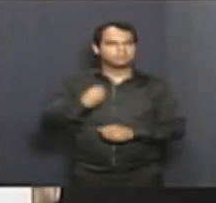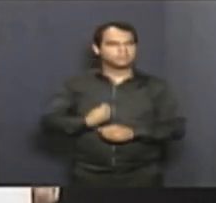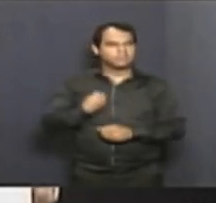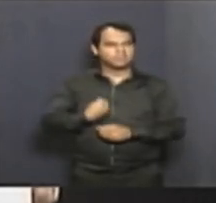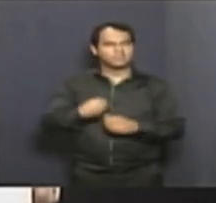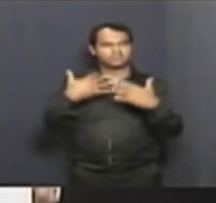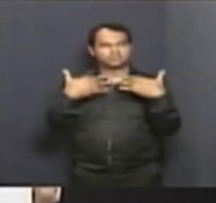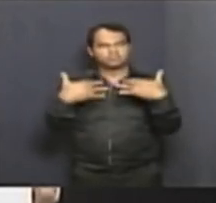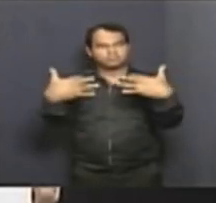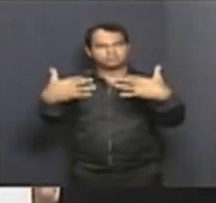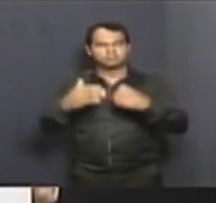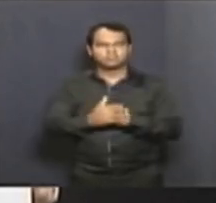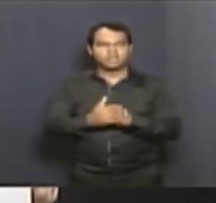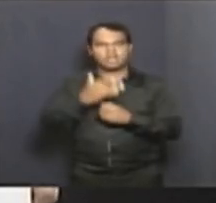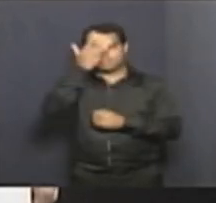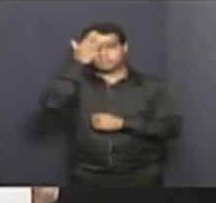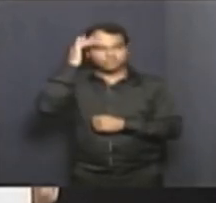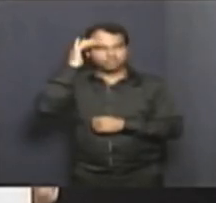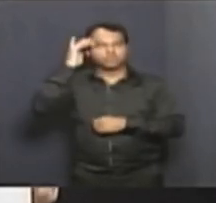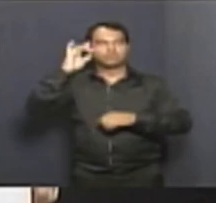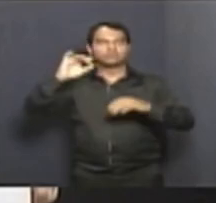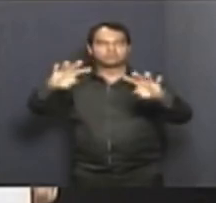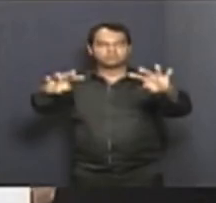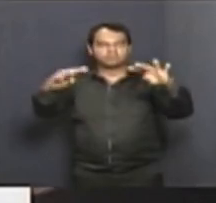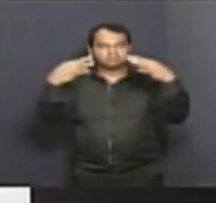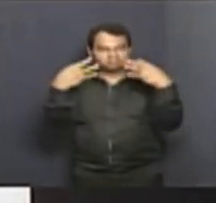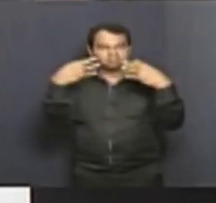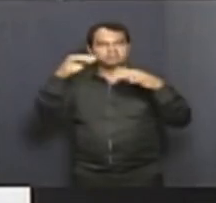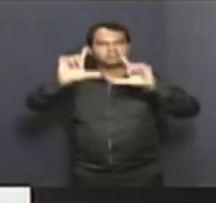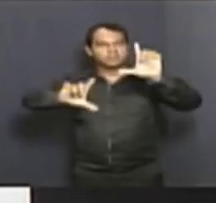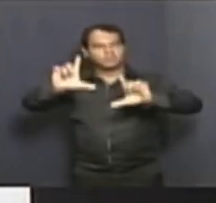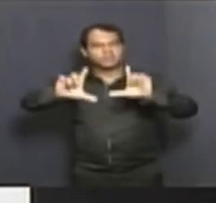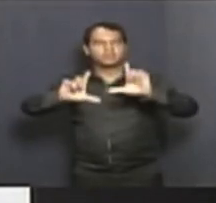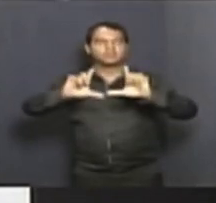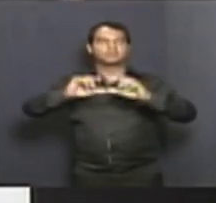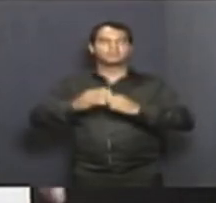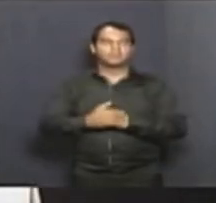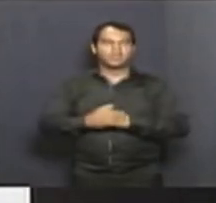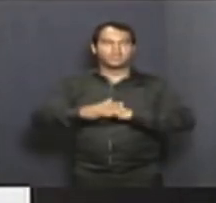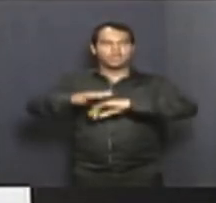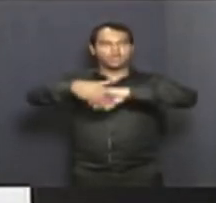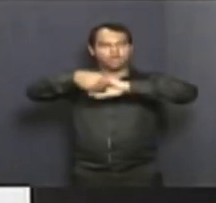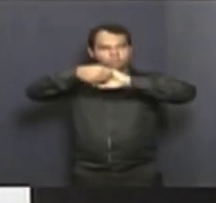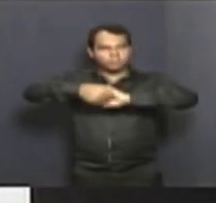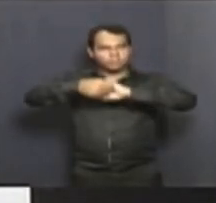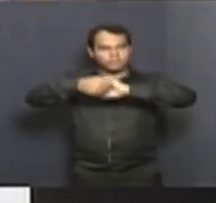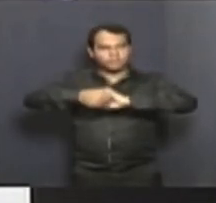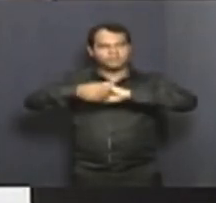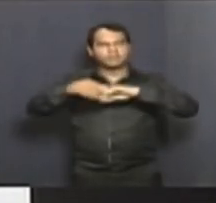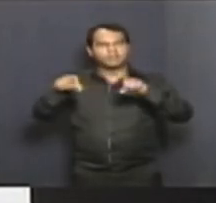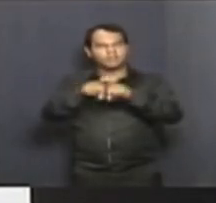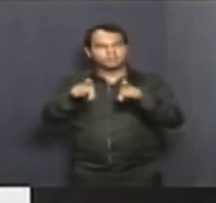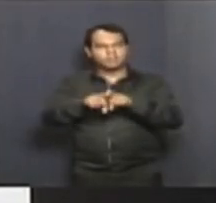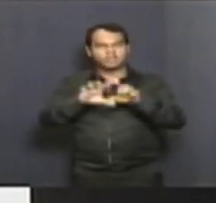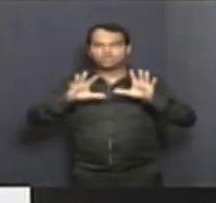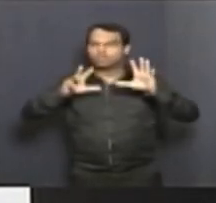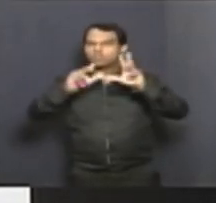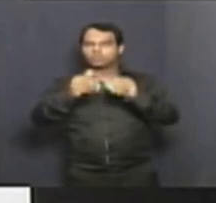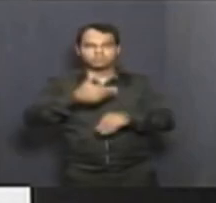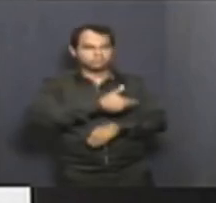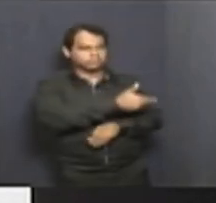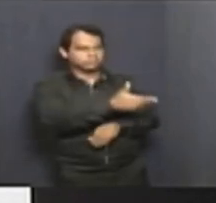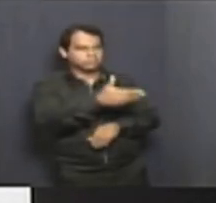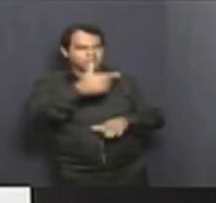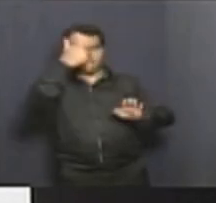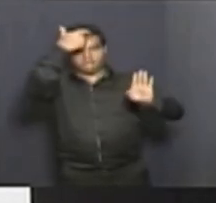web telespectadores que acompanham esse debate complementar aqui todos os candidatos